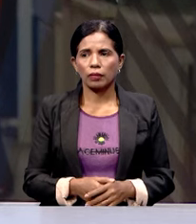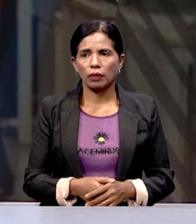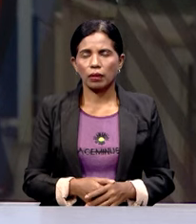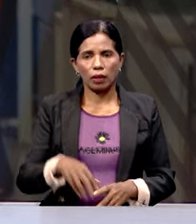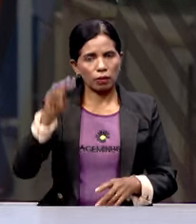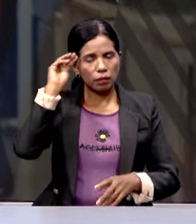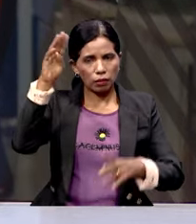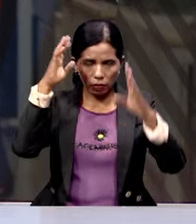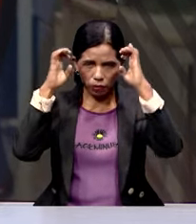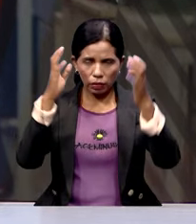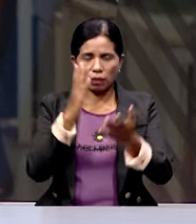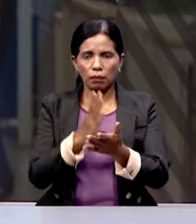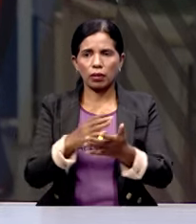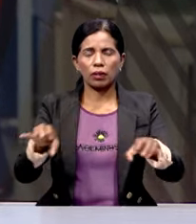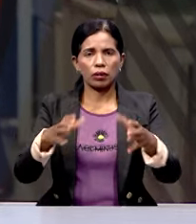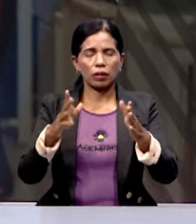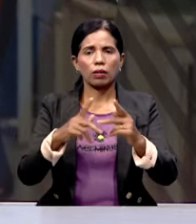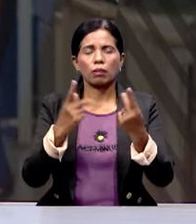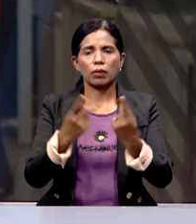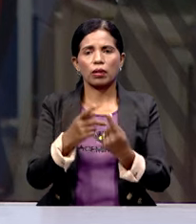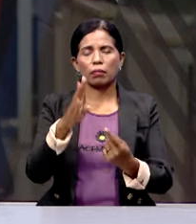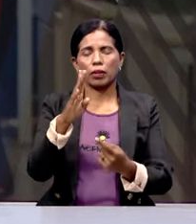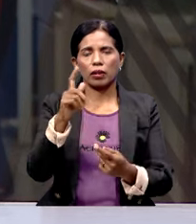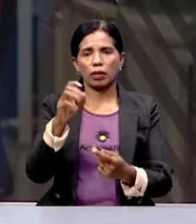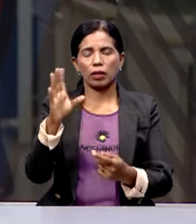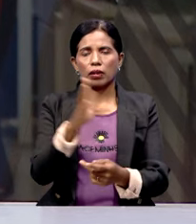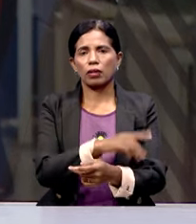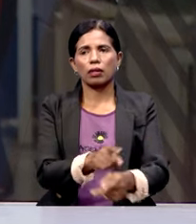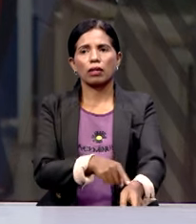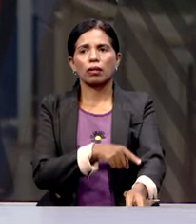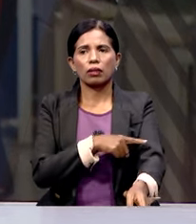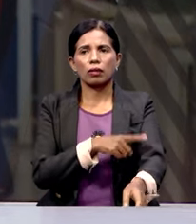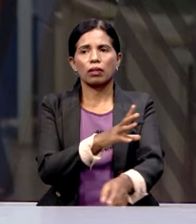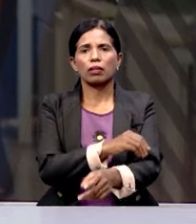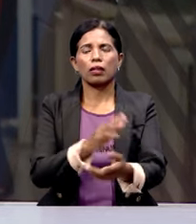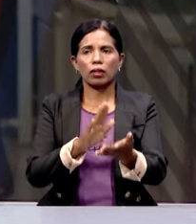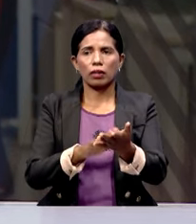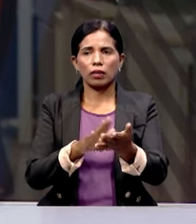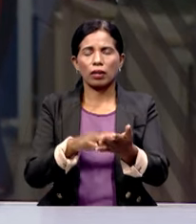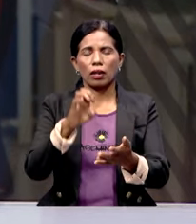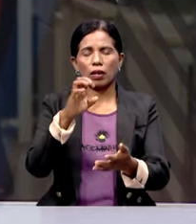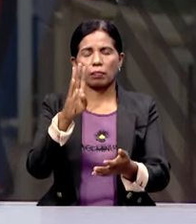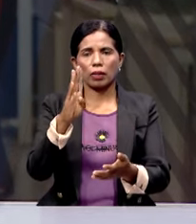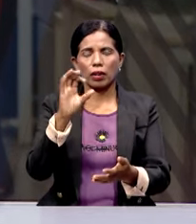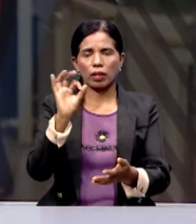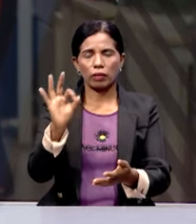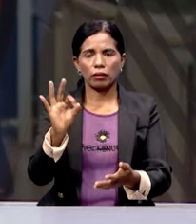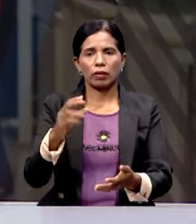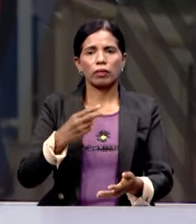Ministério da Educação encerra para contrato companhia BTR, Benhir atrasa na fata em construção na escola EBF